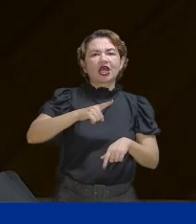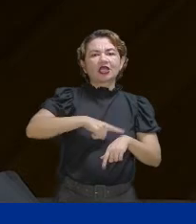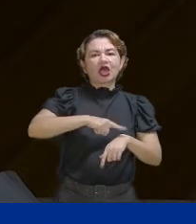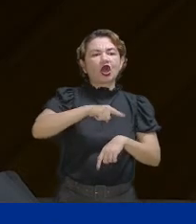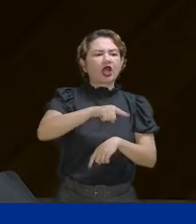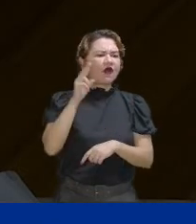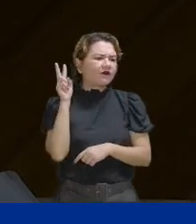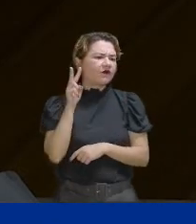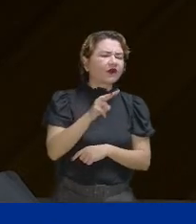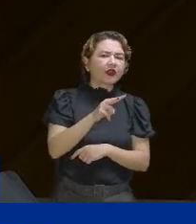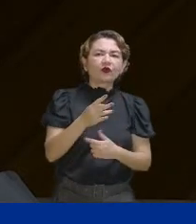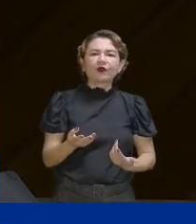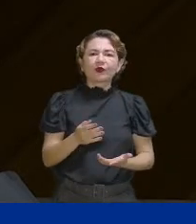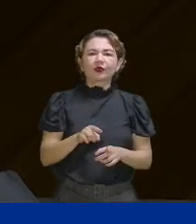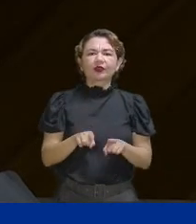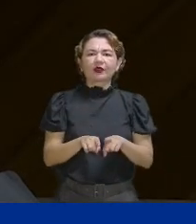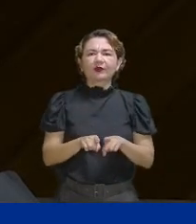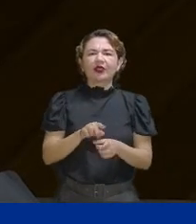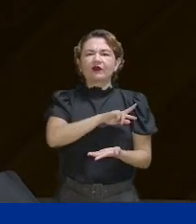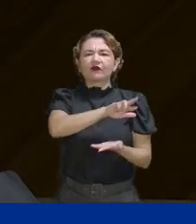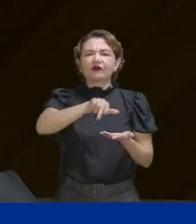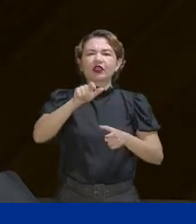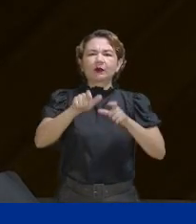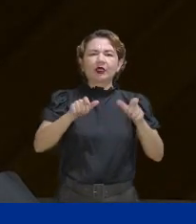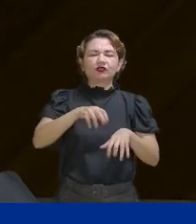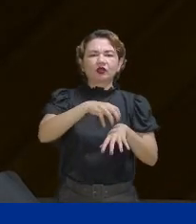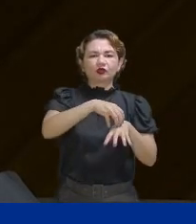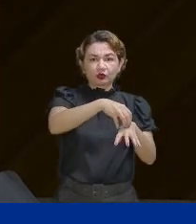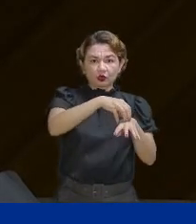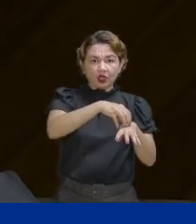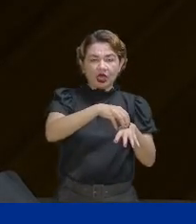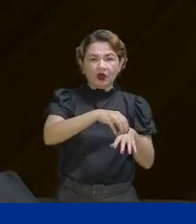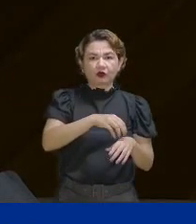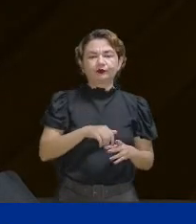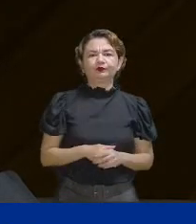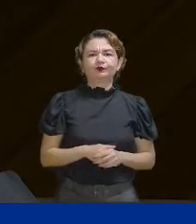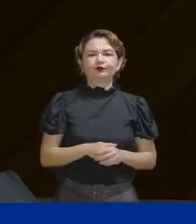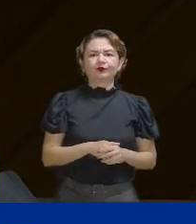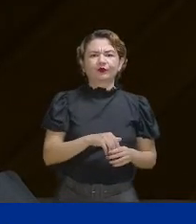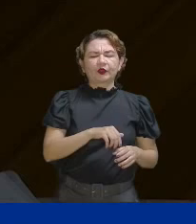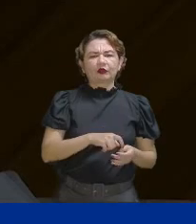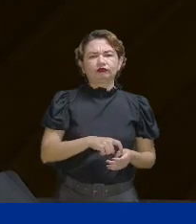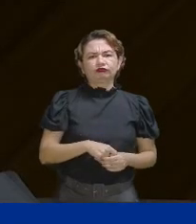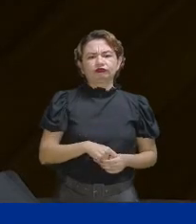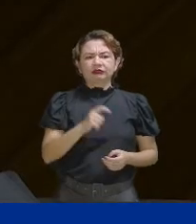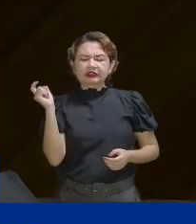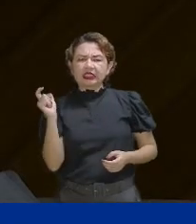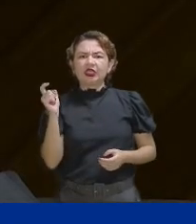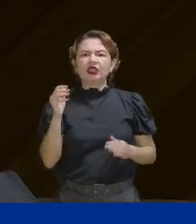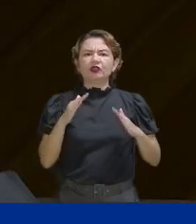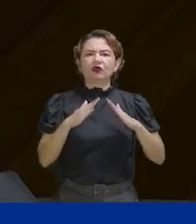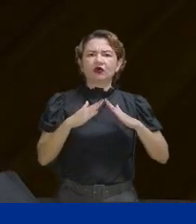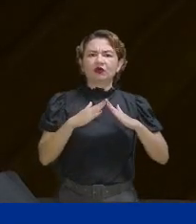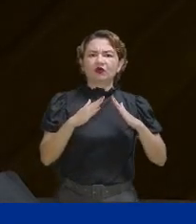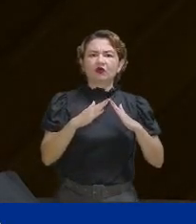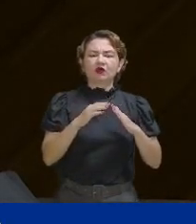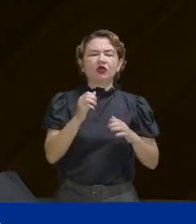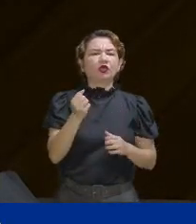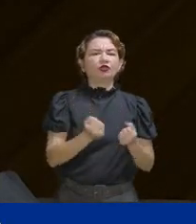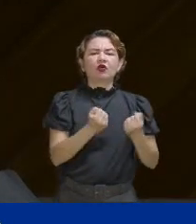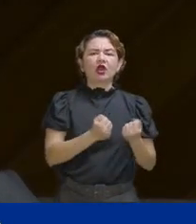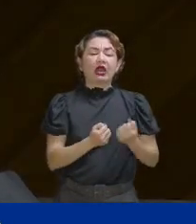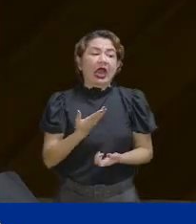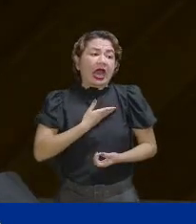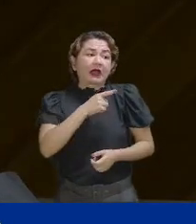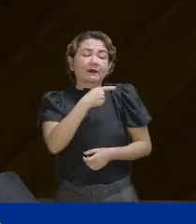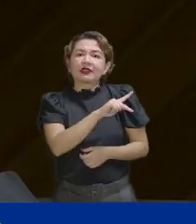e disseram que, na ocasião, várias pessoas saíram do carro e que, quando perguntado ao motorista quem eram aquelas pessoas, eram amigos,